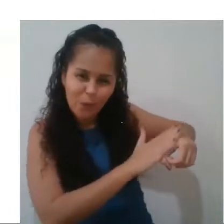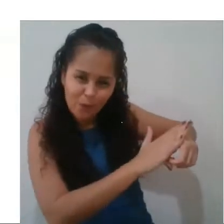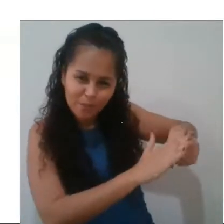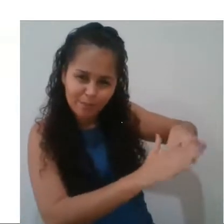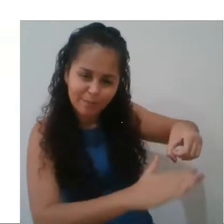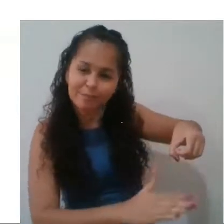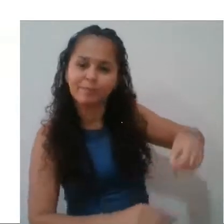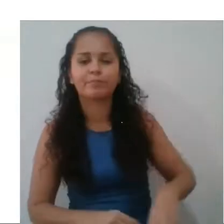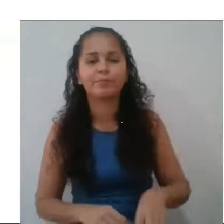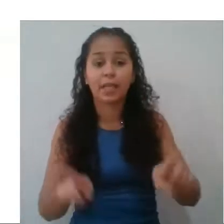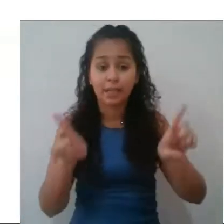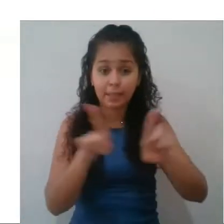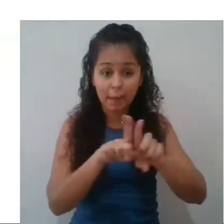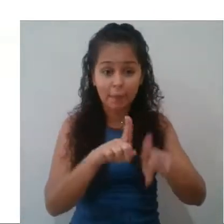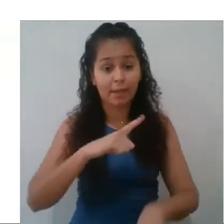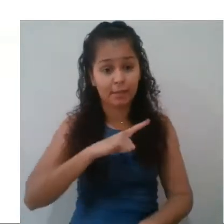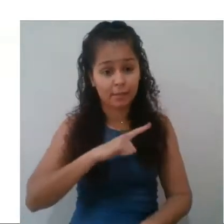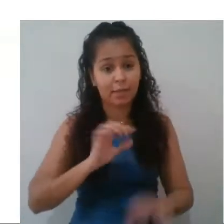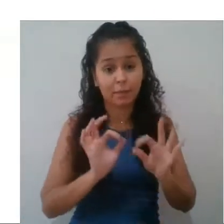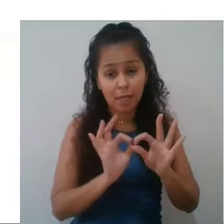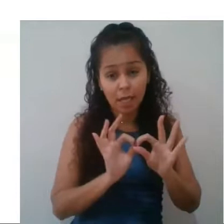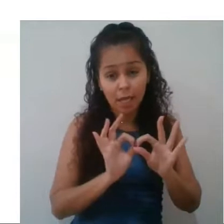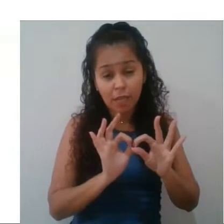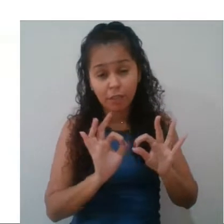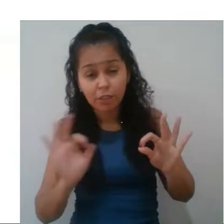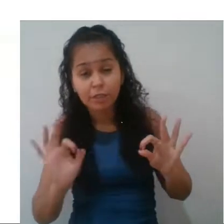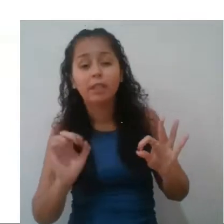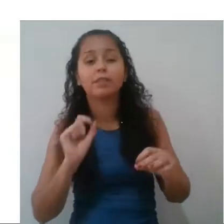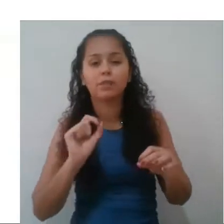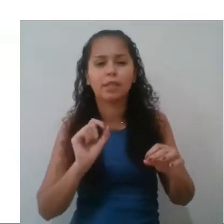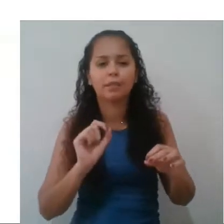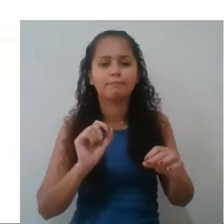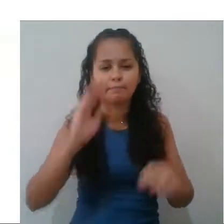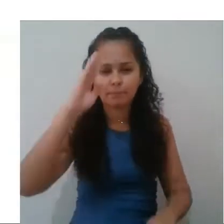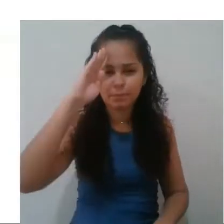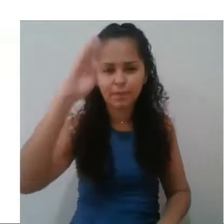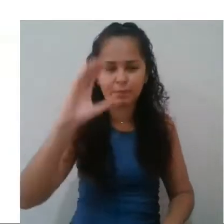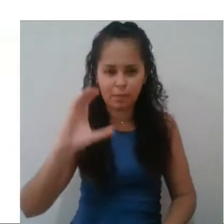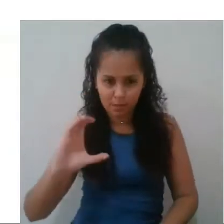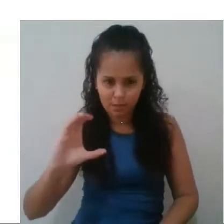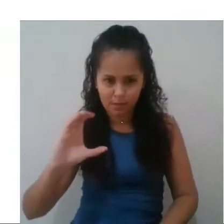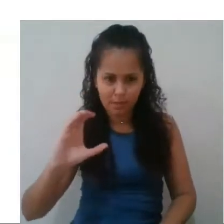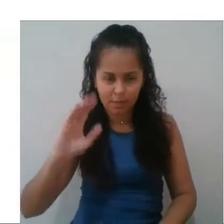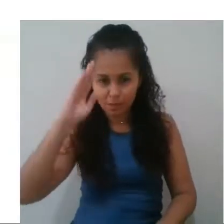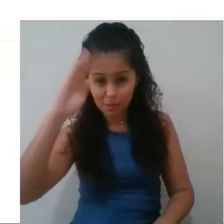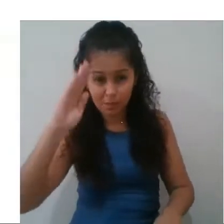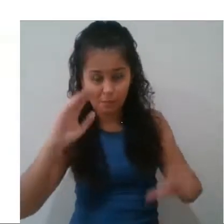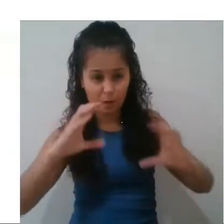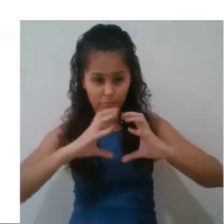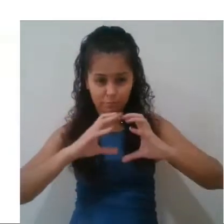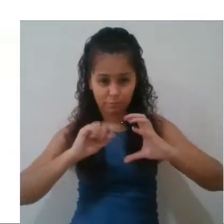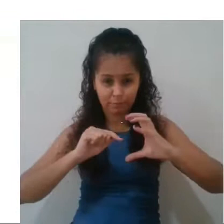esfera. E temos também a distância entre os centros, o centro da seção esférica